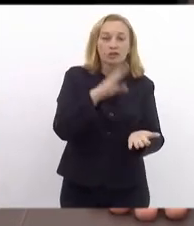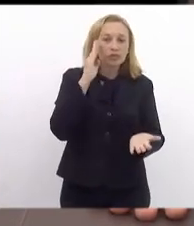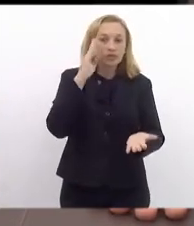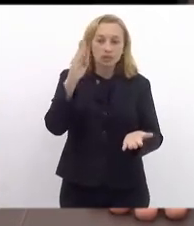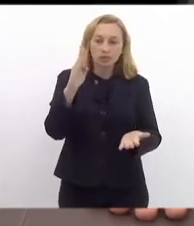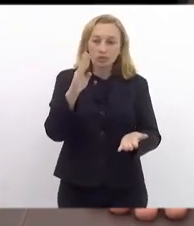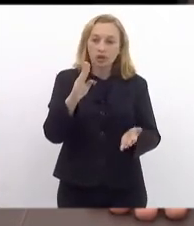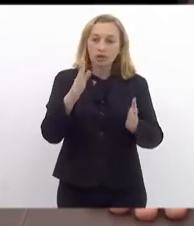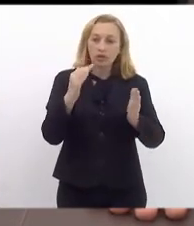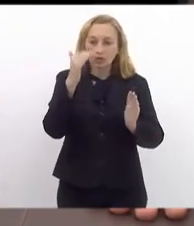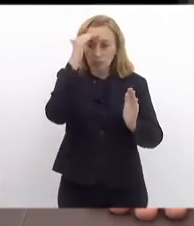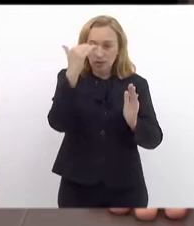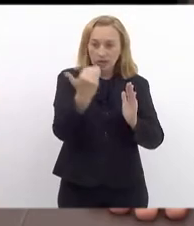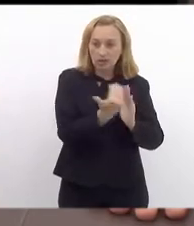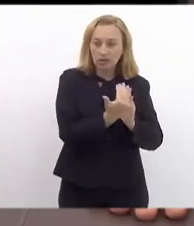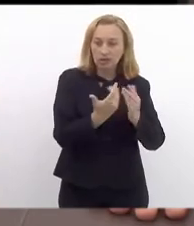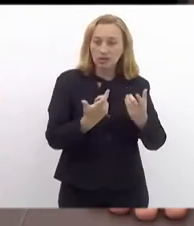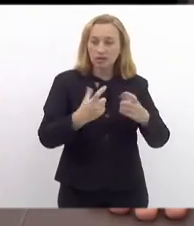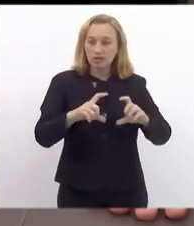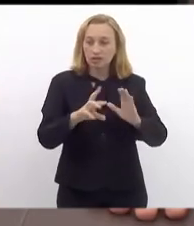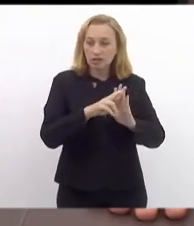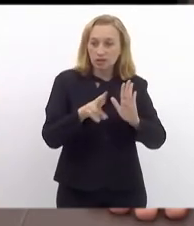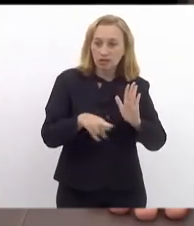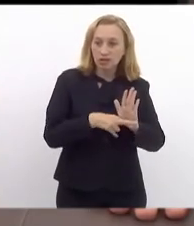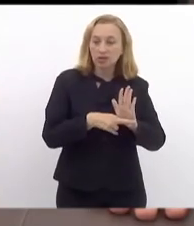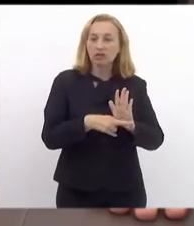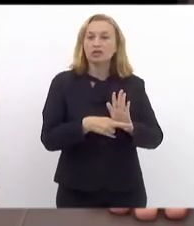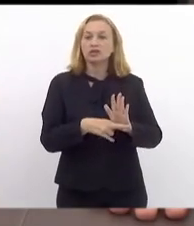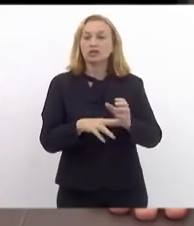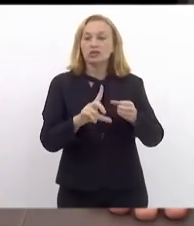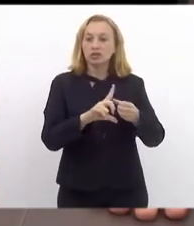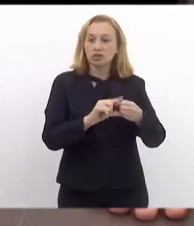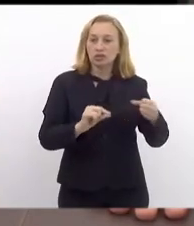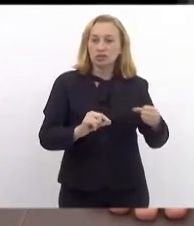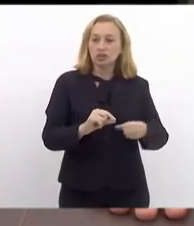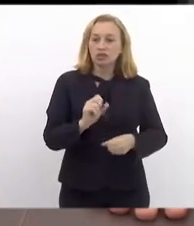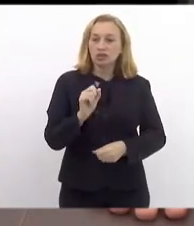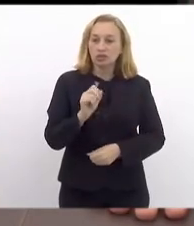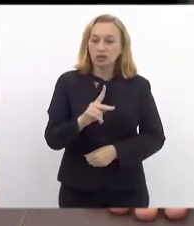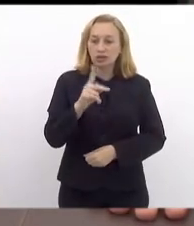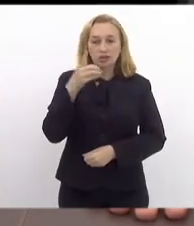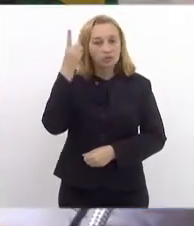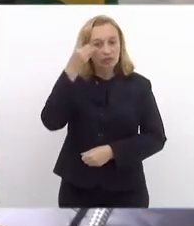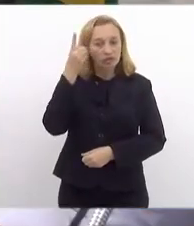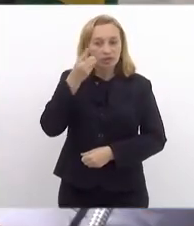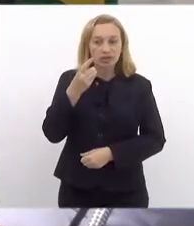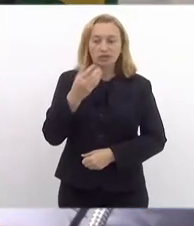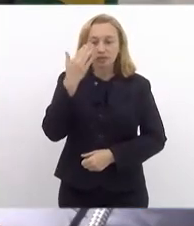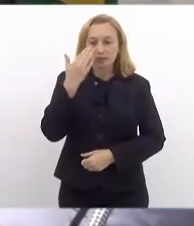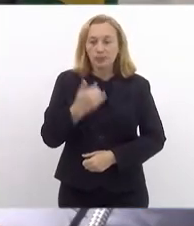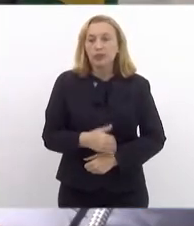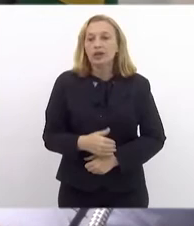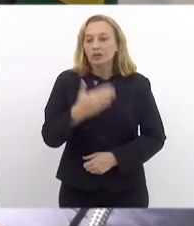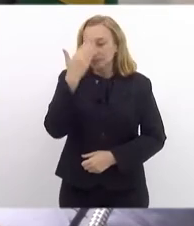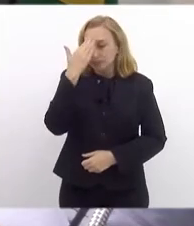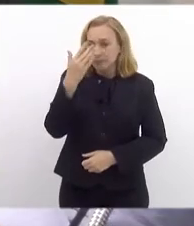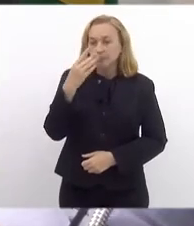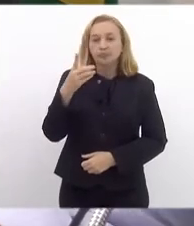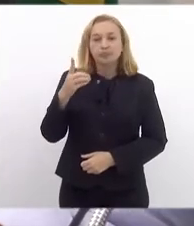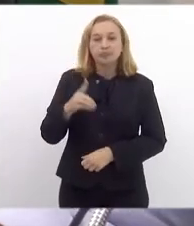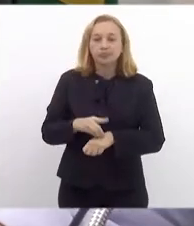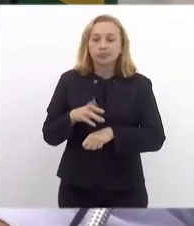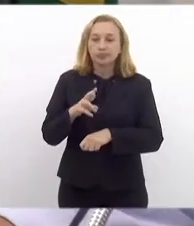a Ci obedecendo as cláusulas e os artigos aquário interna tá Deputado Doutora